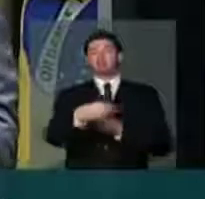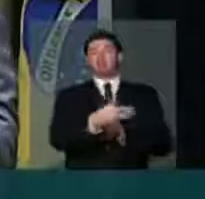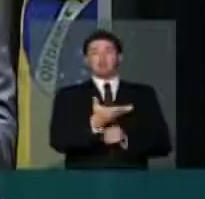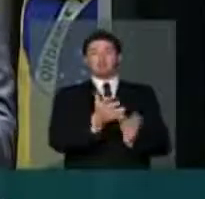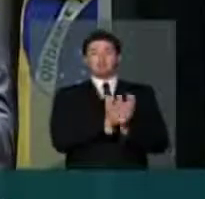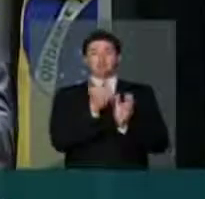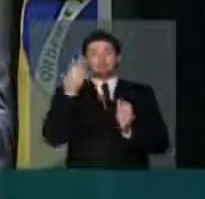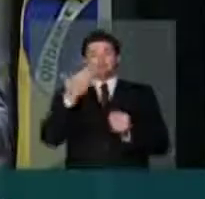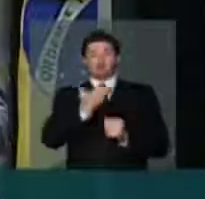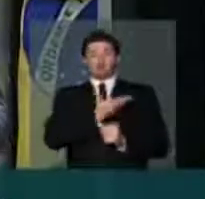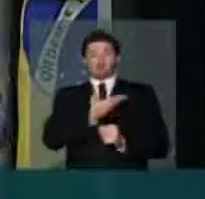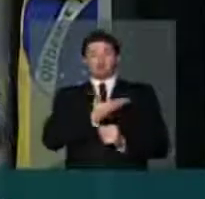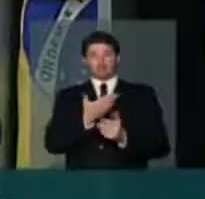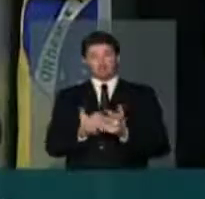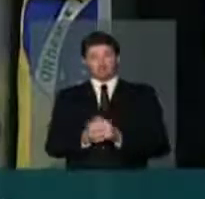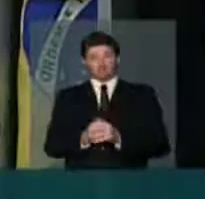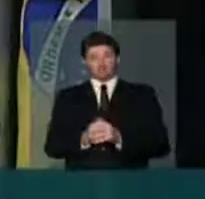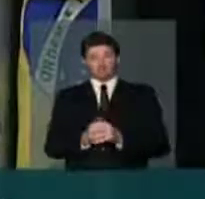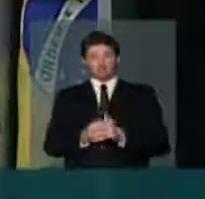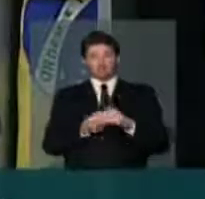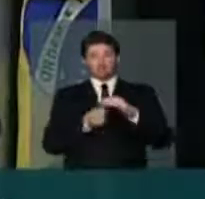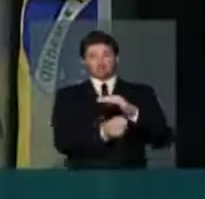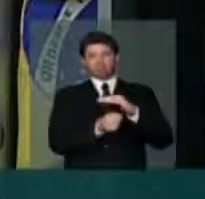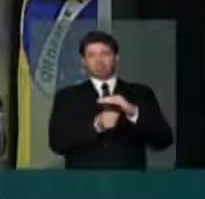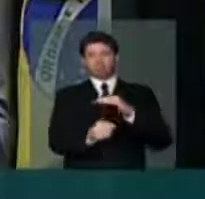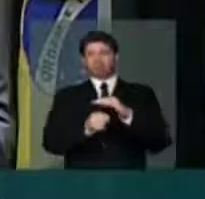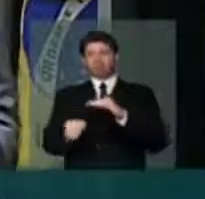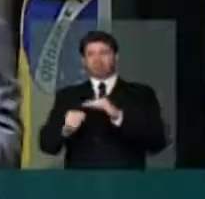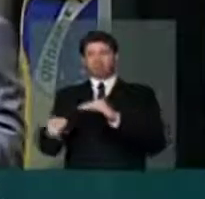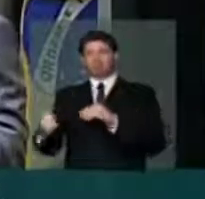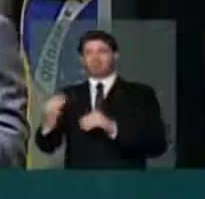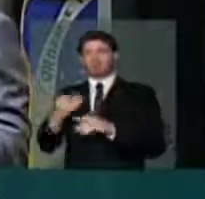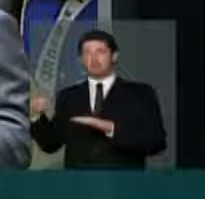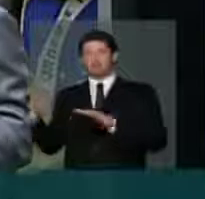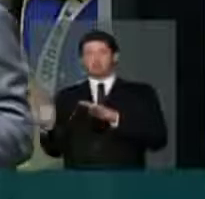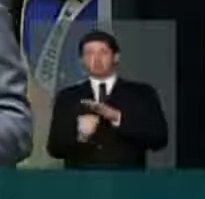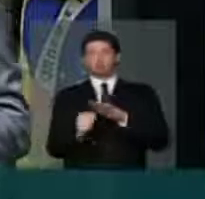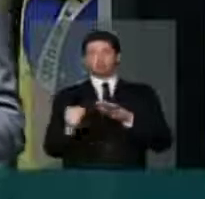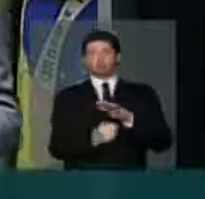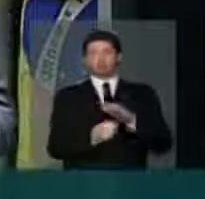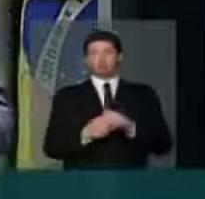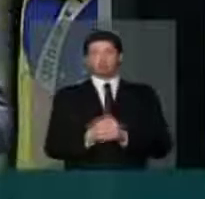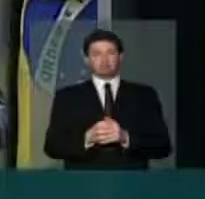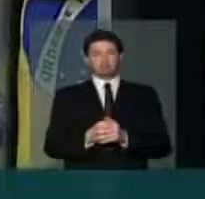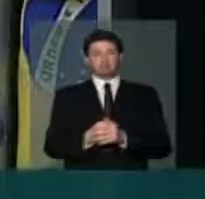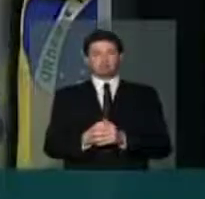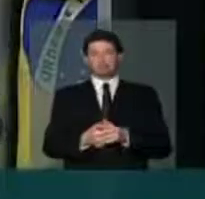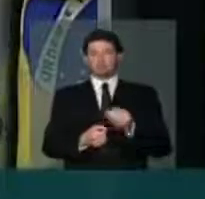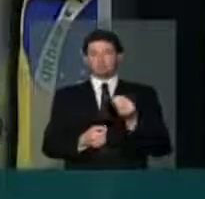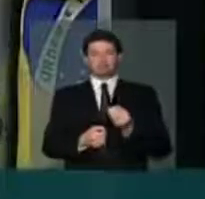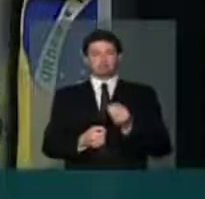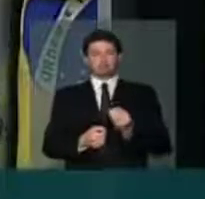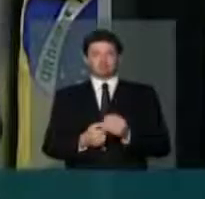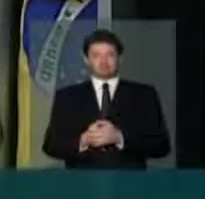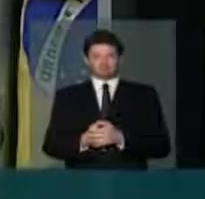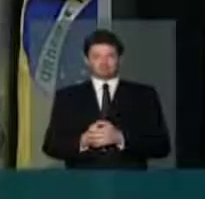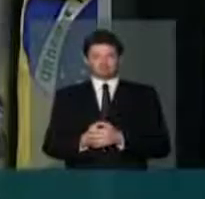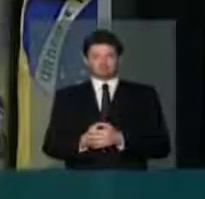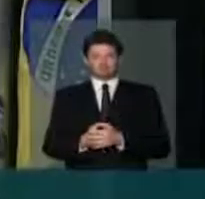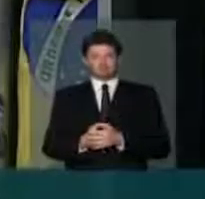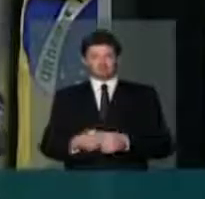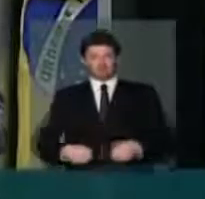partidos aliados e aparelhar seus companheiros com cargos comissionados.